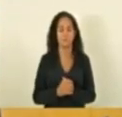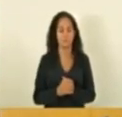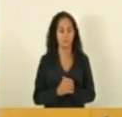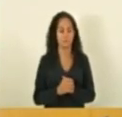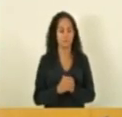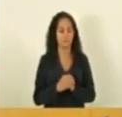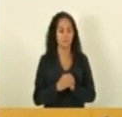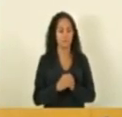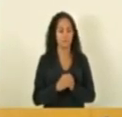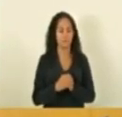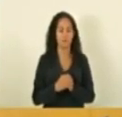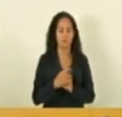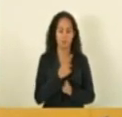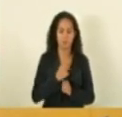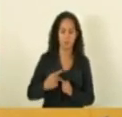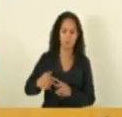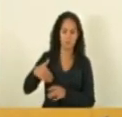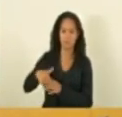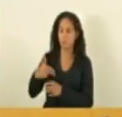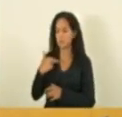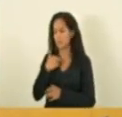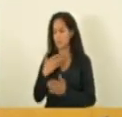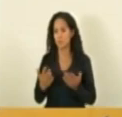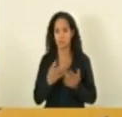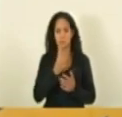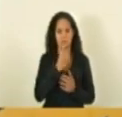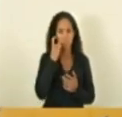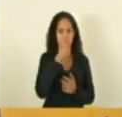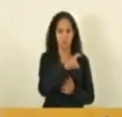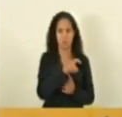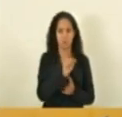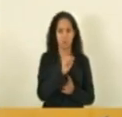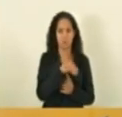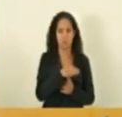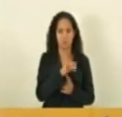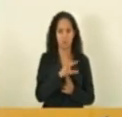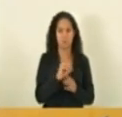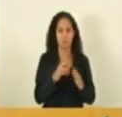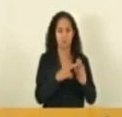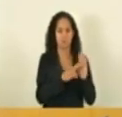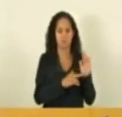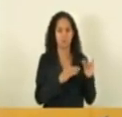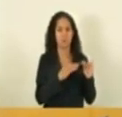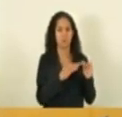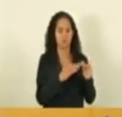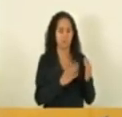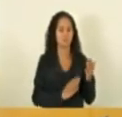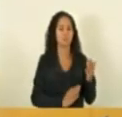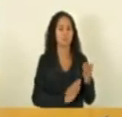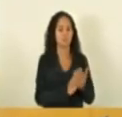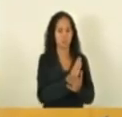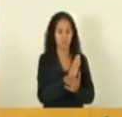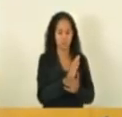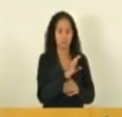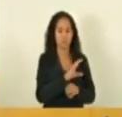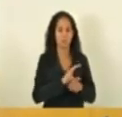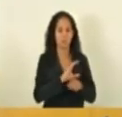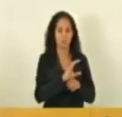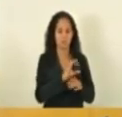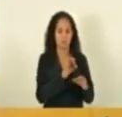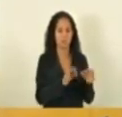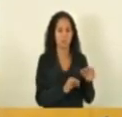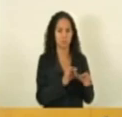Deputado Dari Pagung presidindo, deputado Alexandre Chambinho, com o relator. Matéria aprovada na Comissão de Constituição e